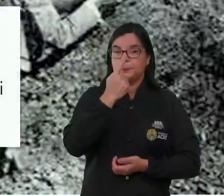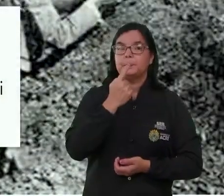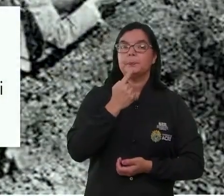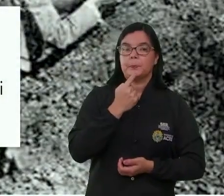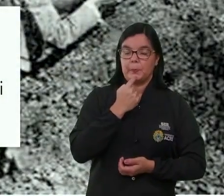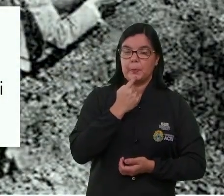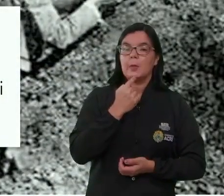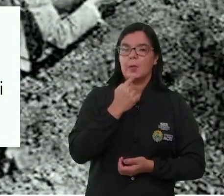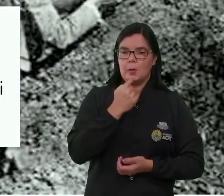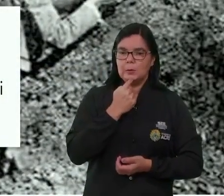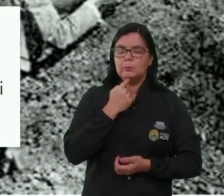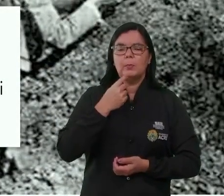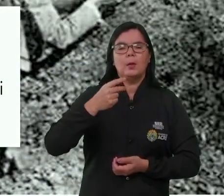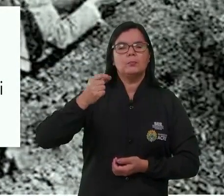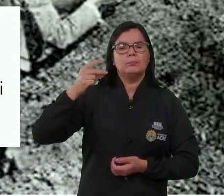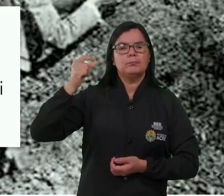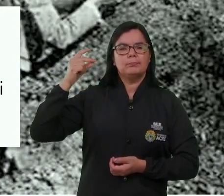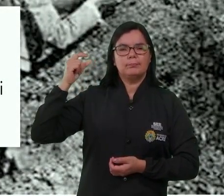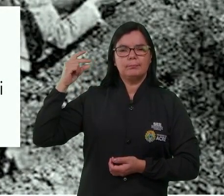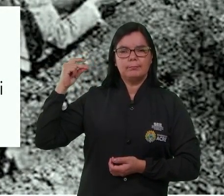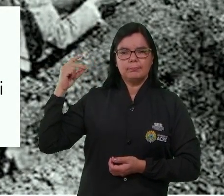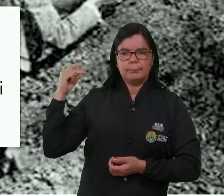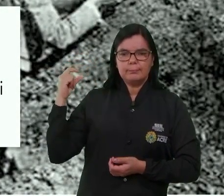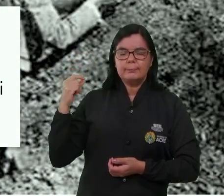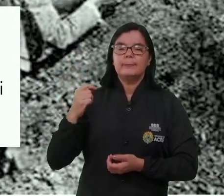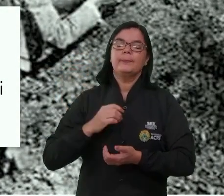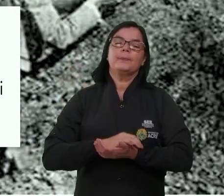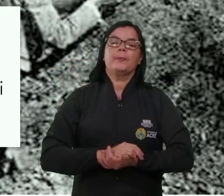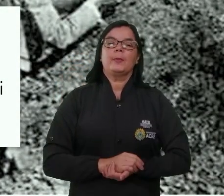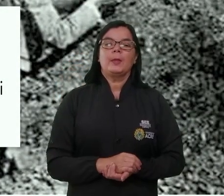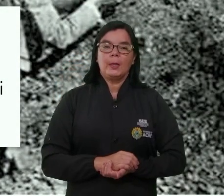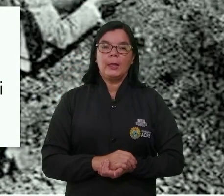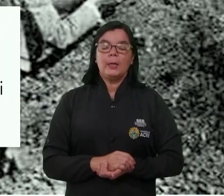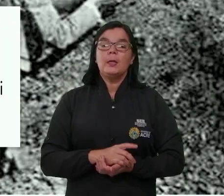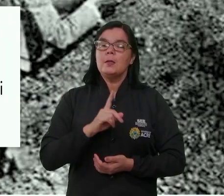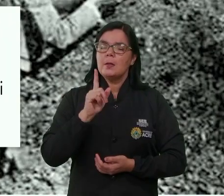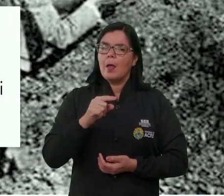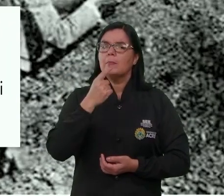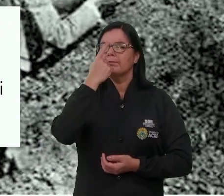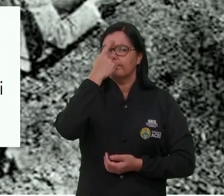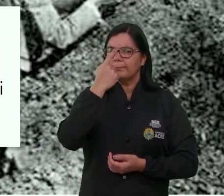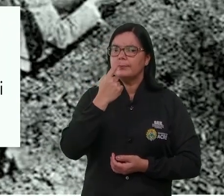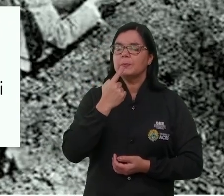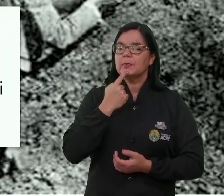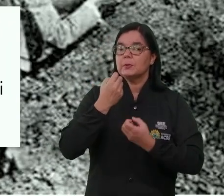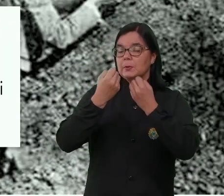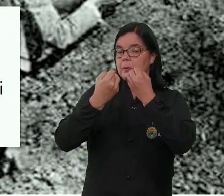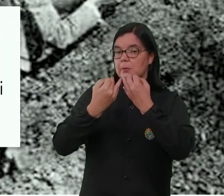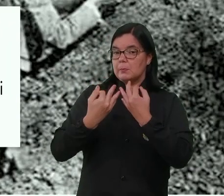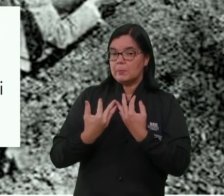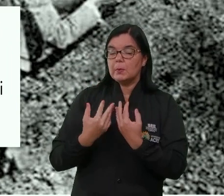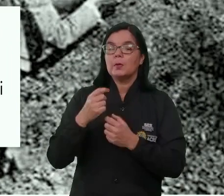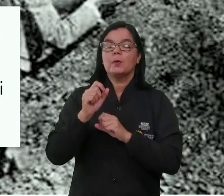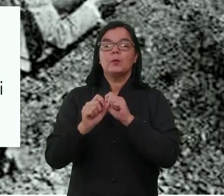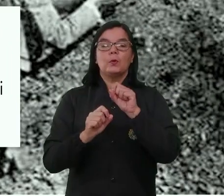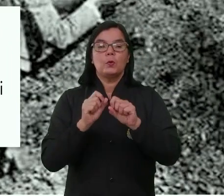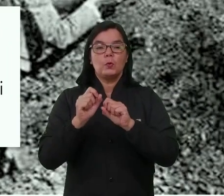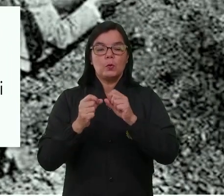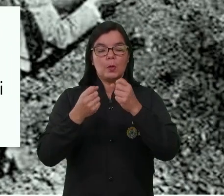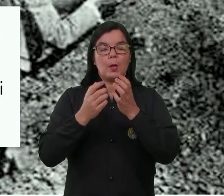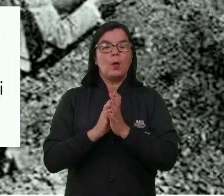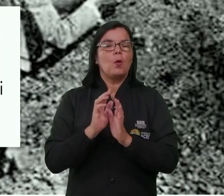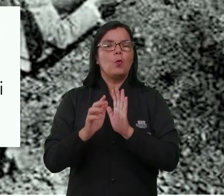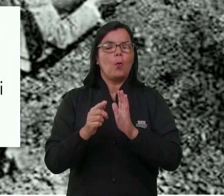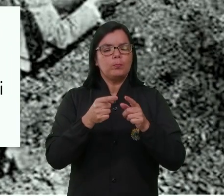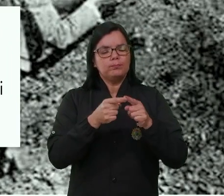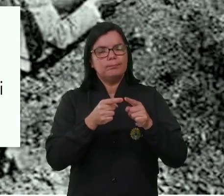uma imagem bem antiga, né? E é uma imagem que, digamos assim, ela retrata